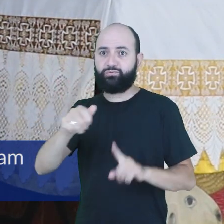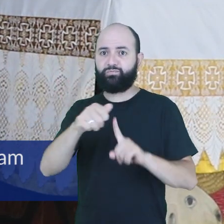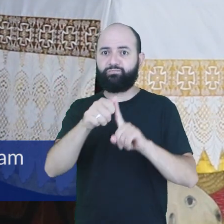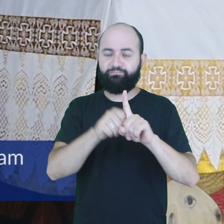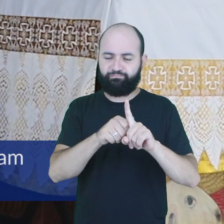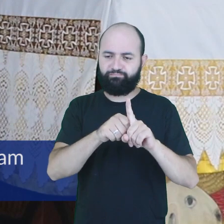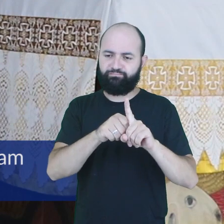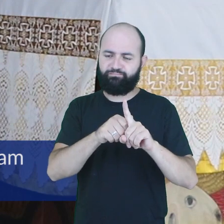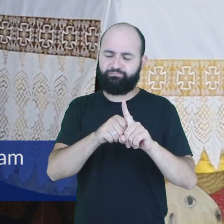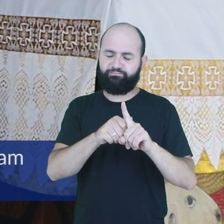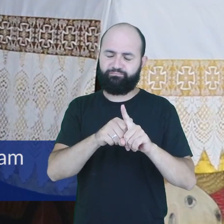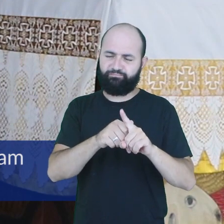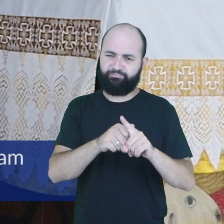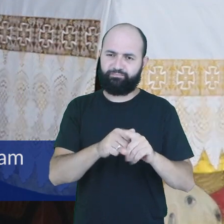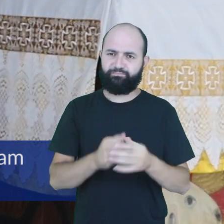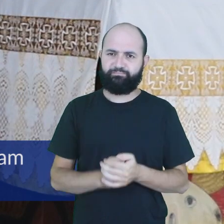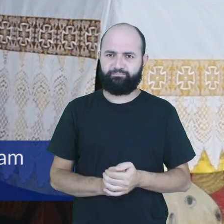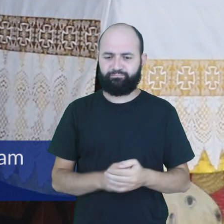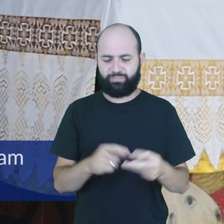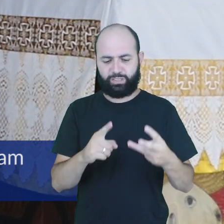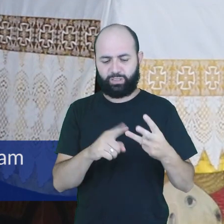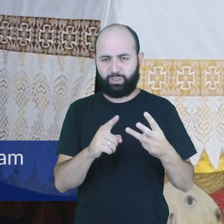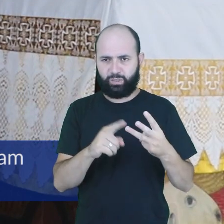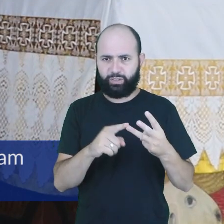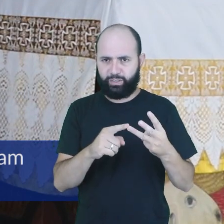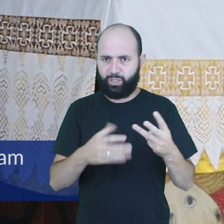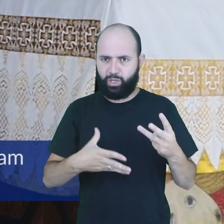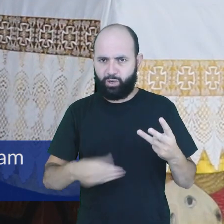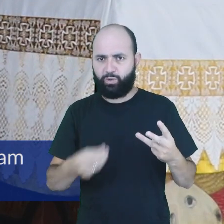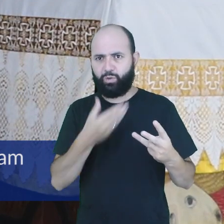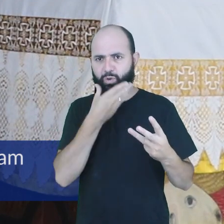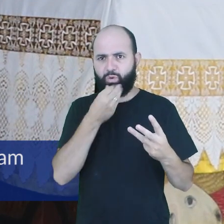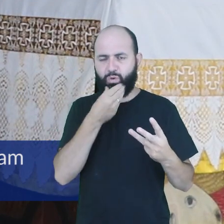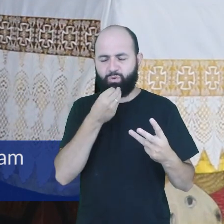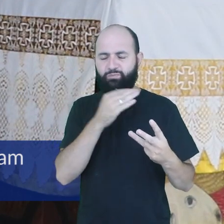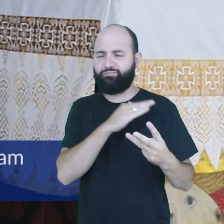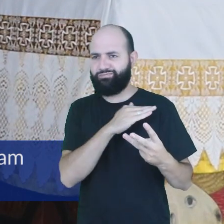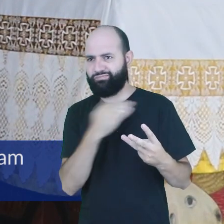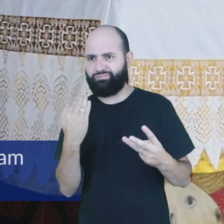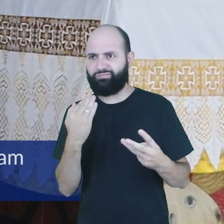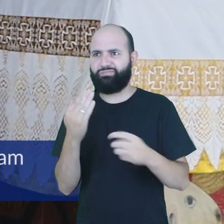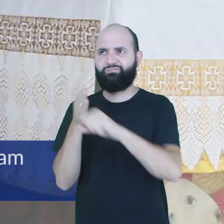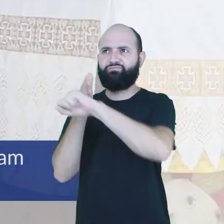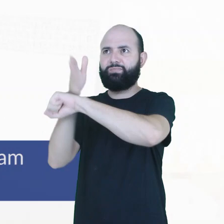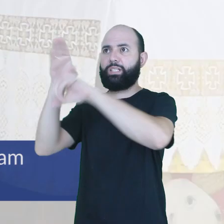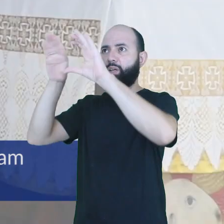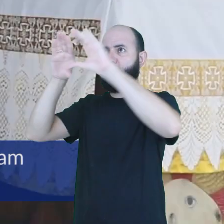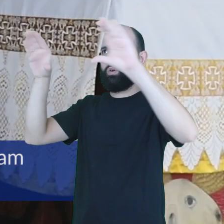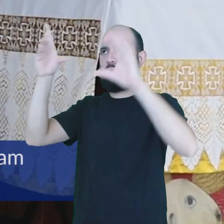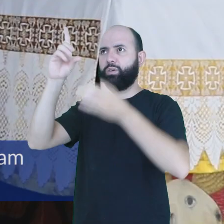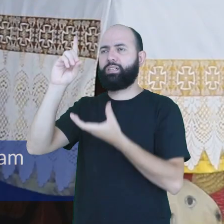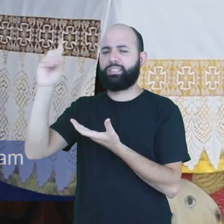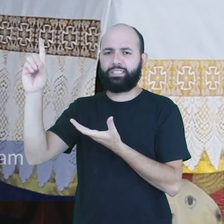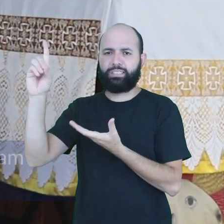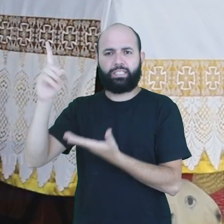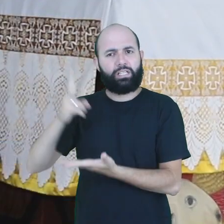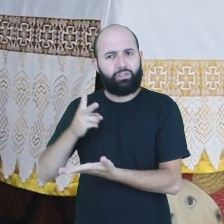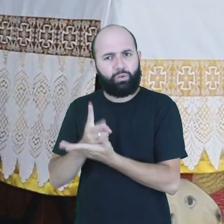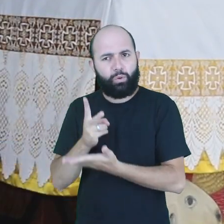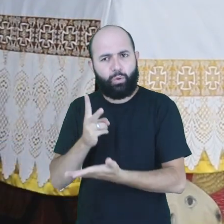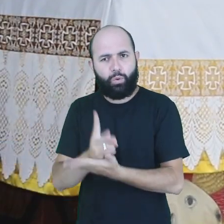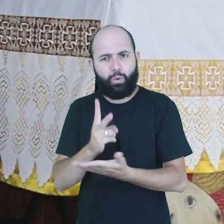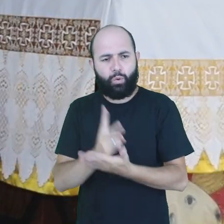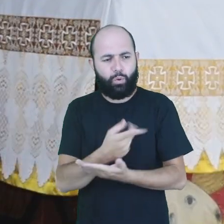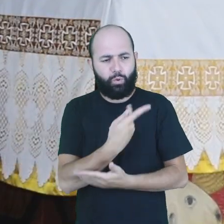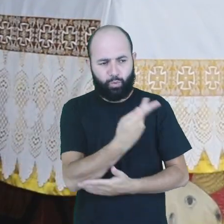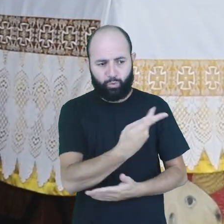nosso filho, mais uma vez, mais um homem, foi morar com Deus. E sempre